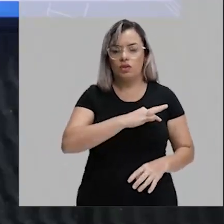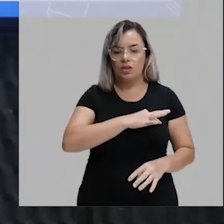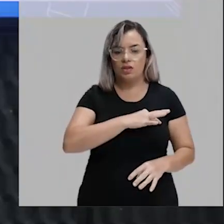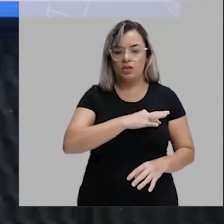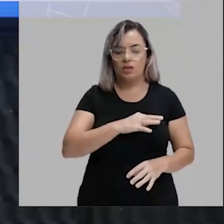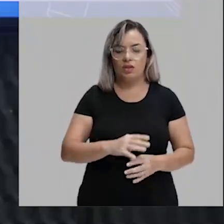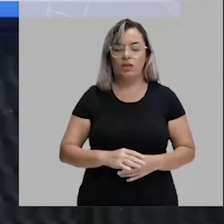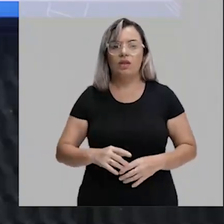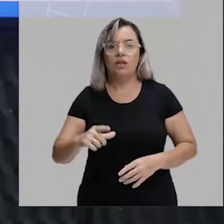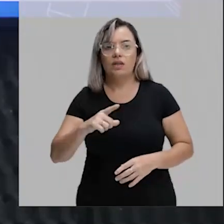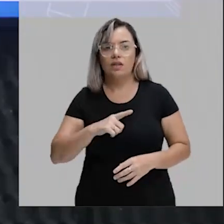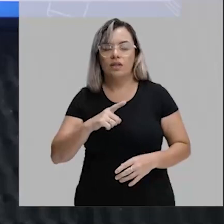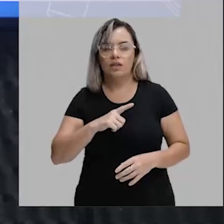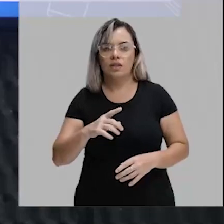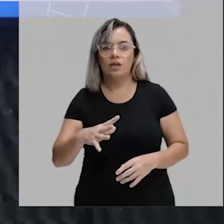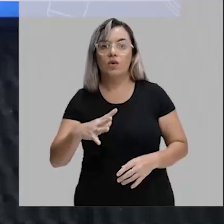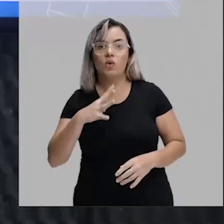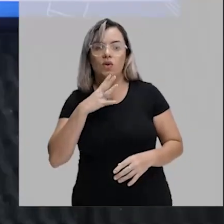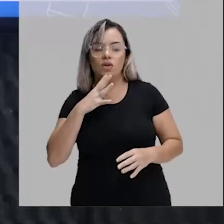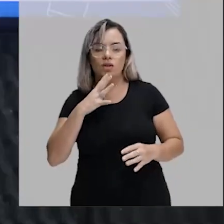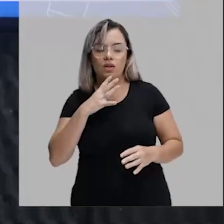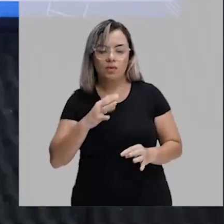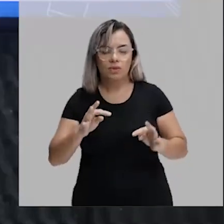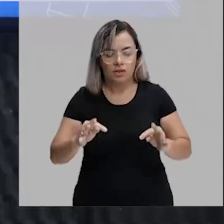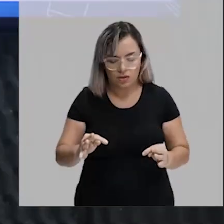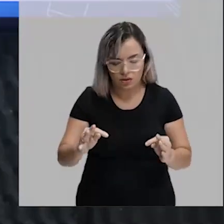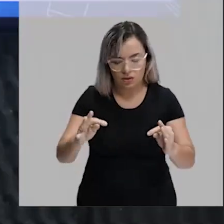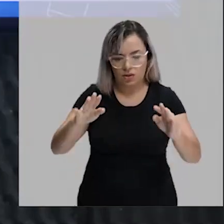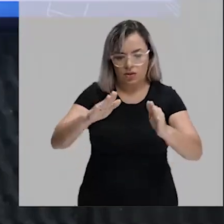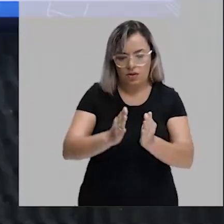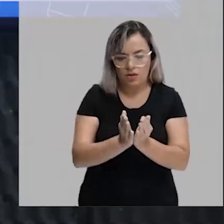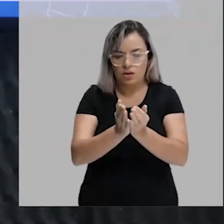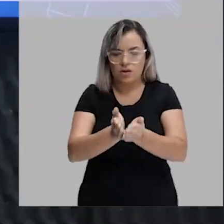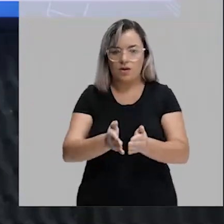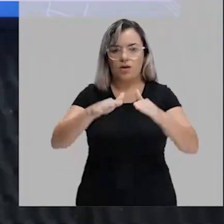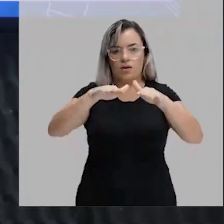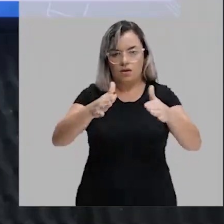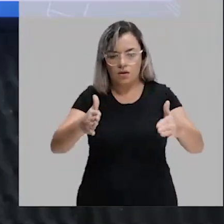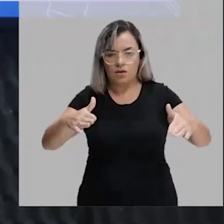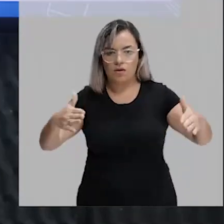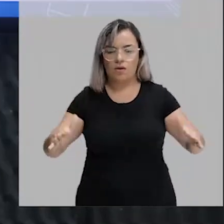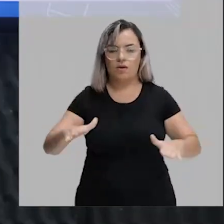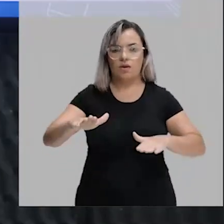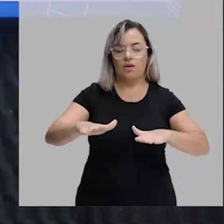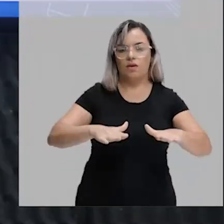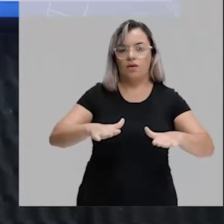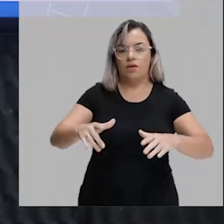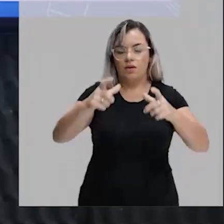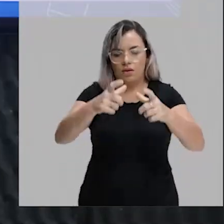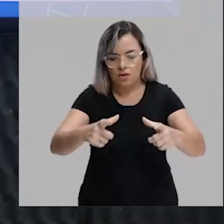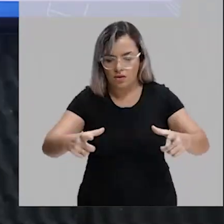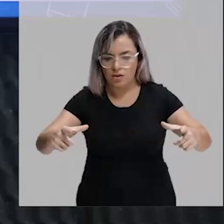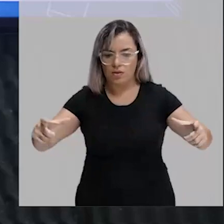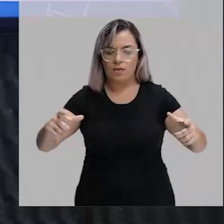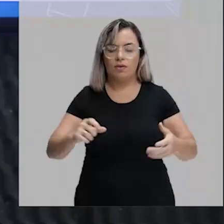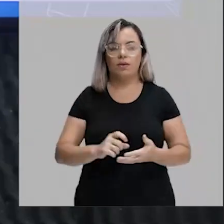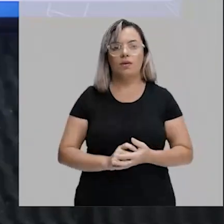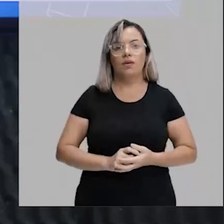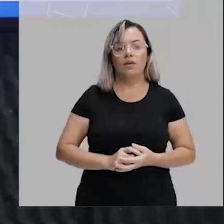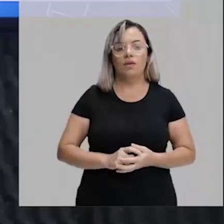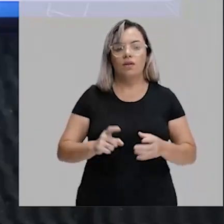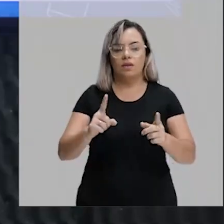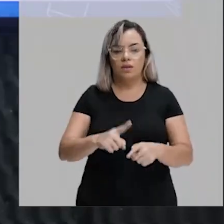tecnologias náuticas que vão ser importantes para esse pioneirismo português no movimento das grandes navegações. Além